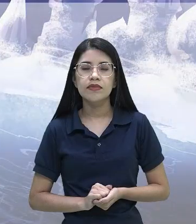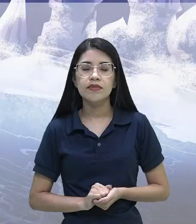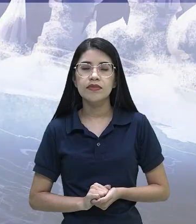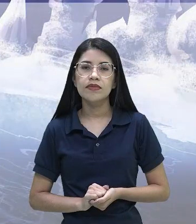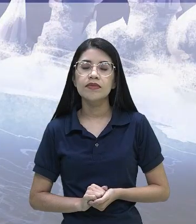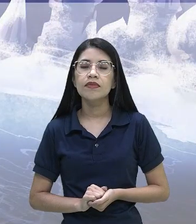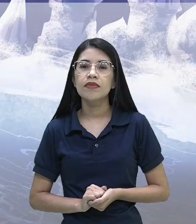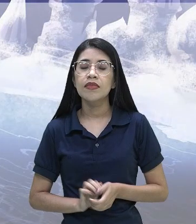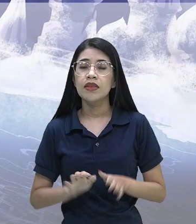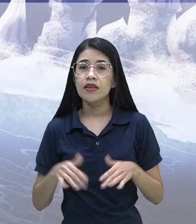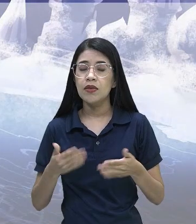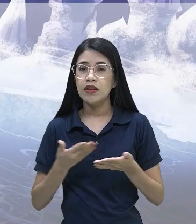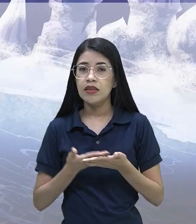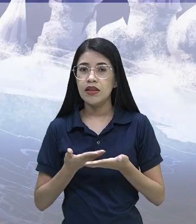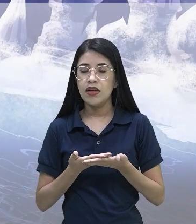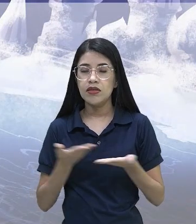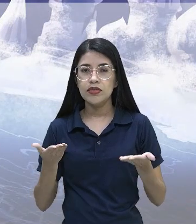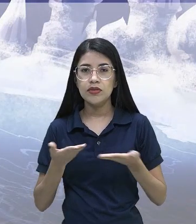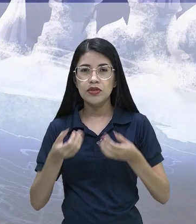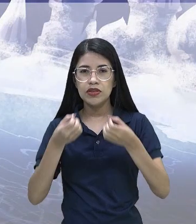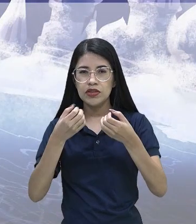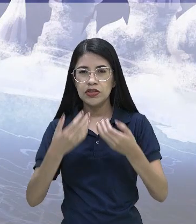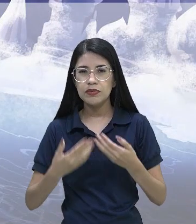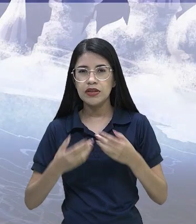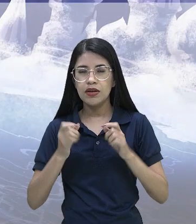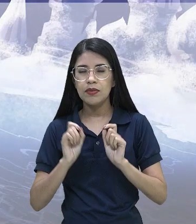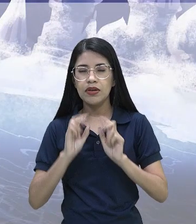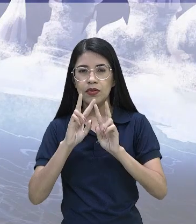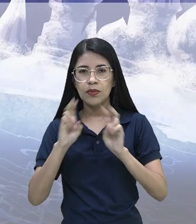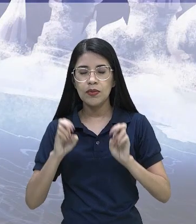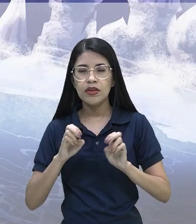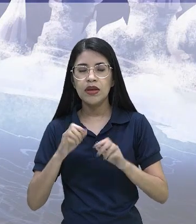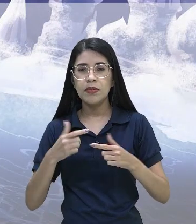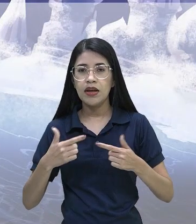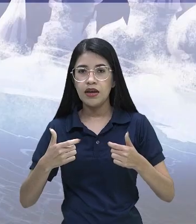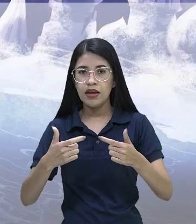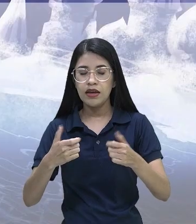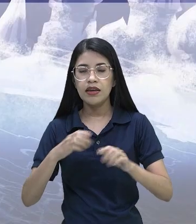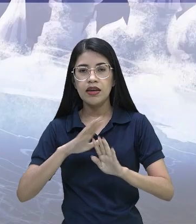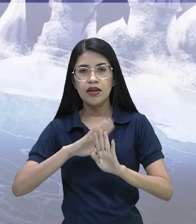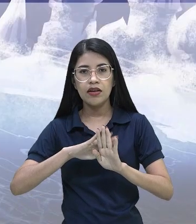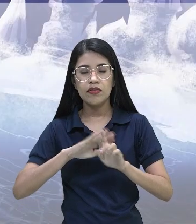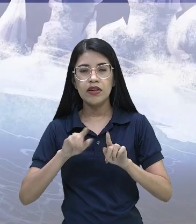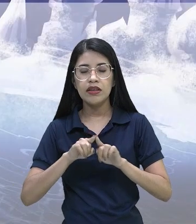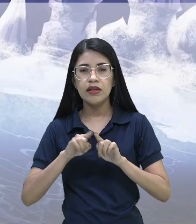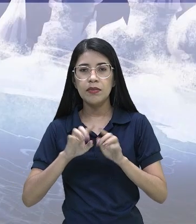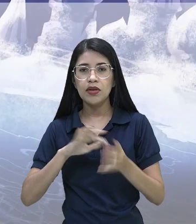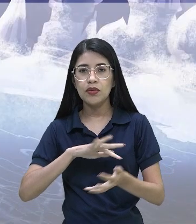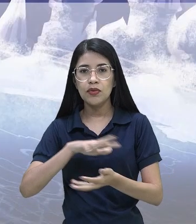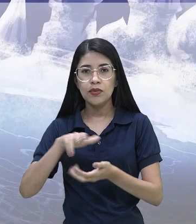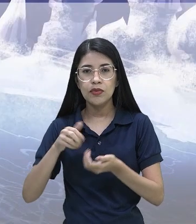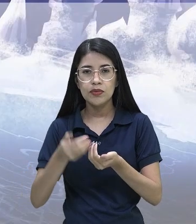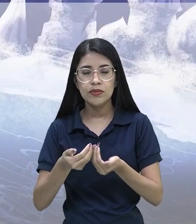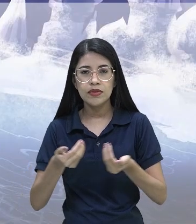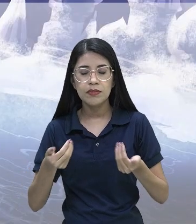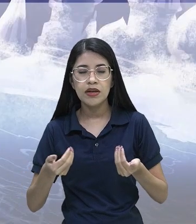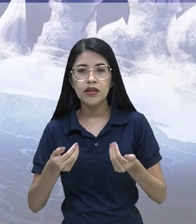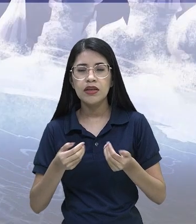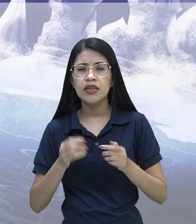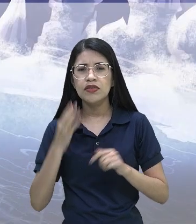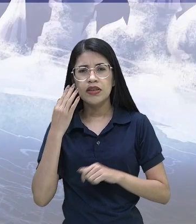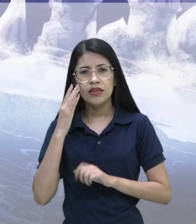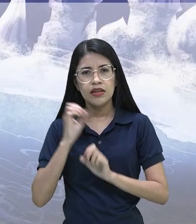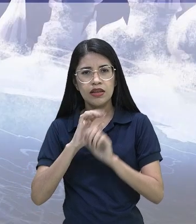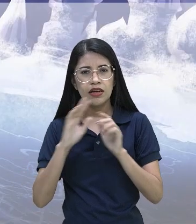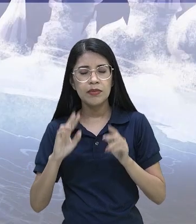Nesta aula, nós vamos falar de Guerra Fria e mundo bipolar. A gente vai entender o que foi a Guerra Fria, em